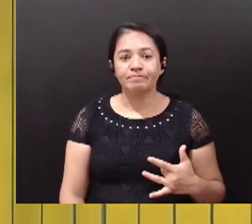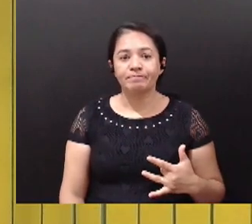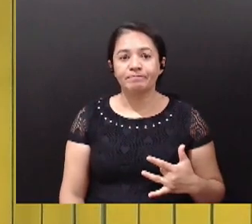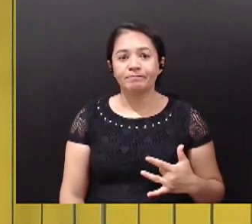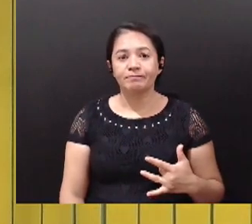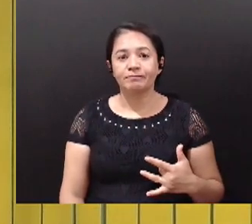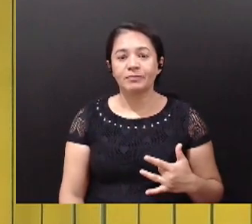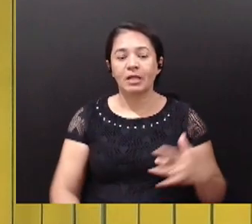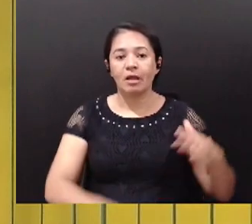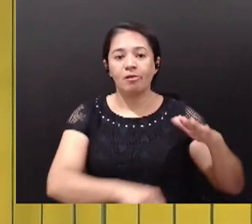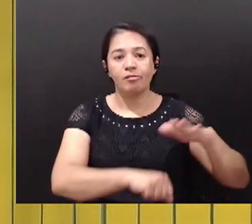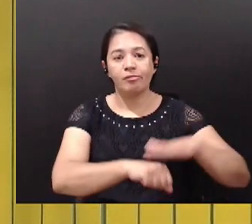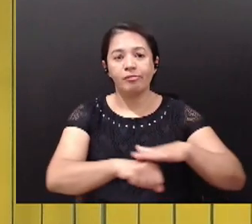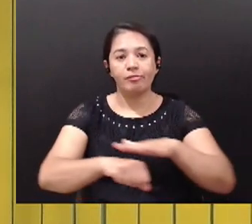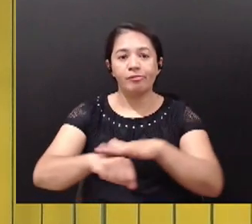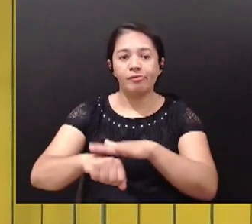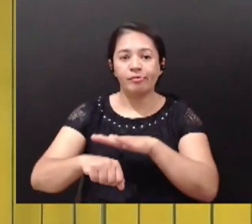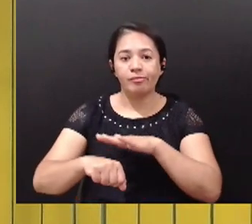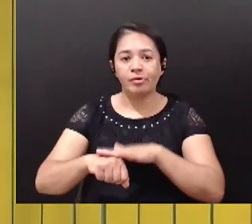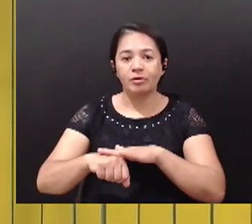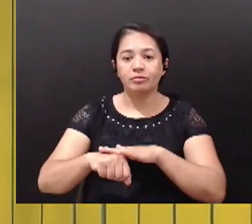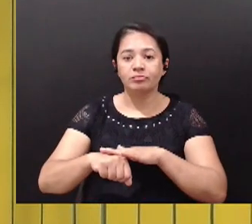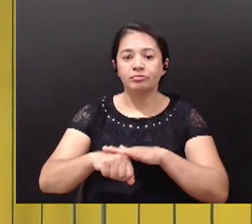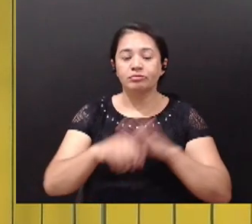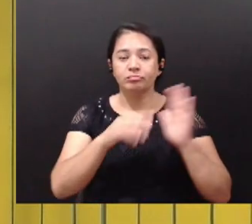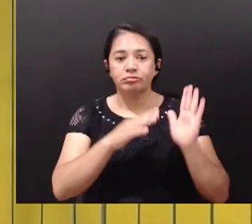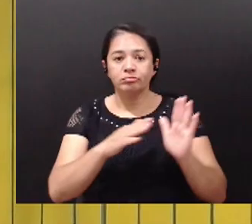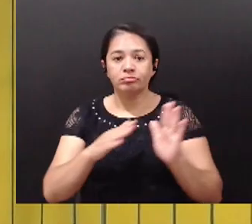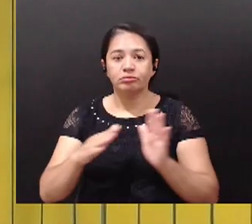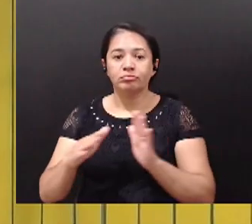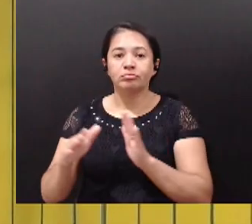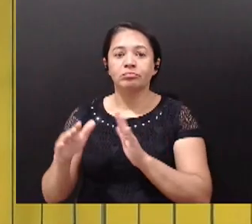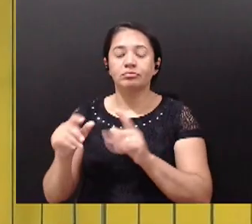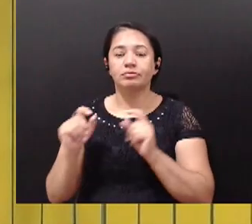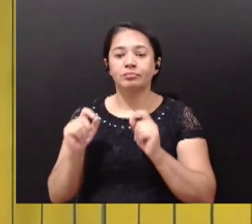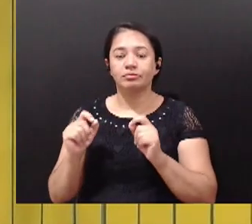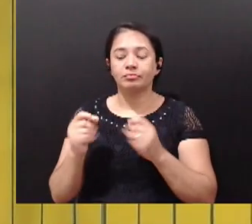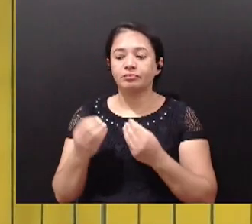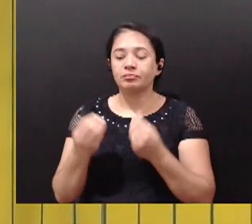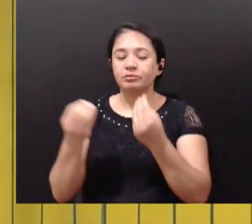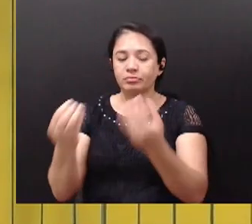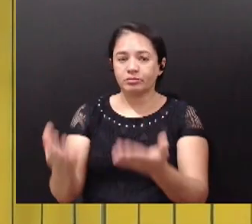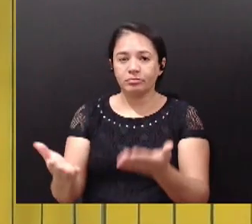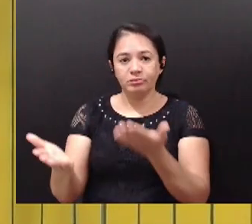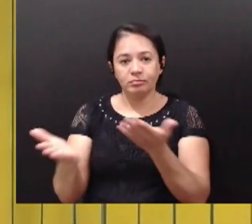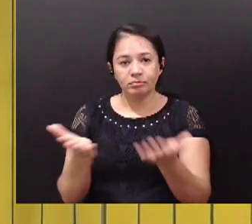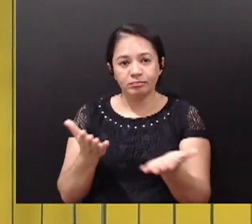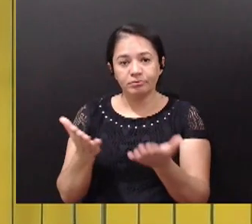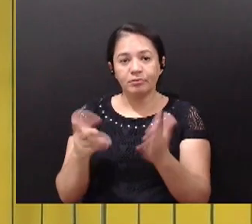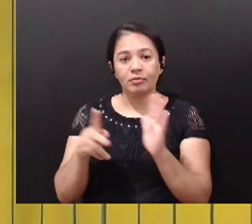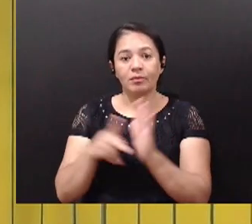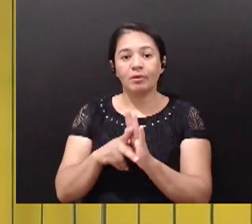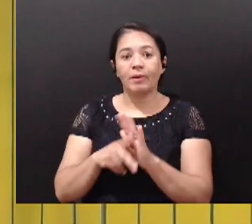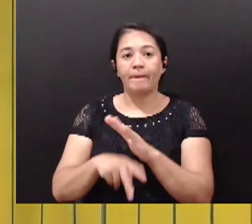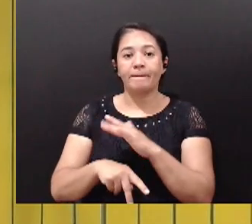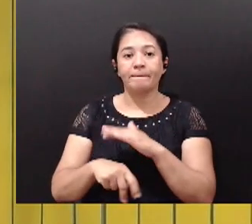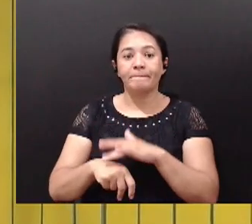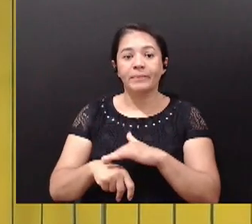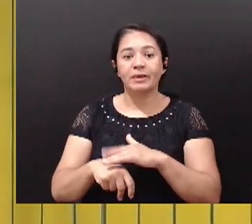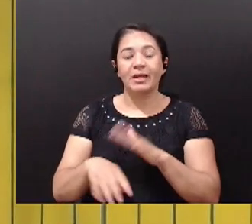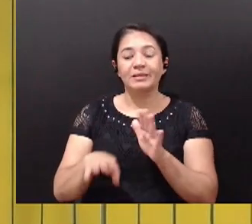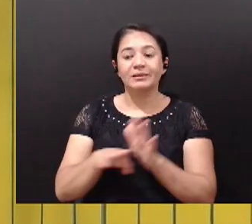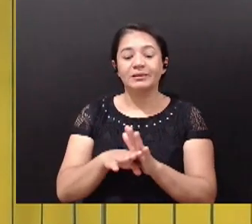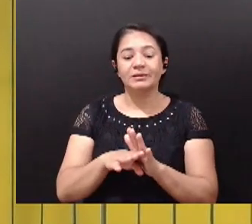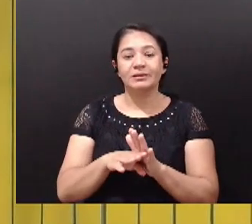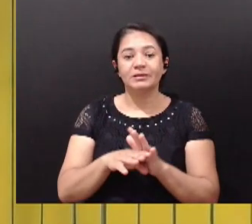aí a sua função, que é oferecer, né, o tratamento para o paciente até determinado